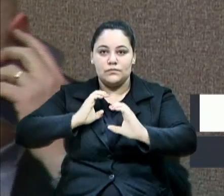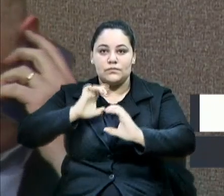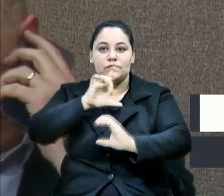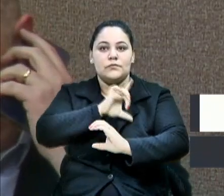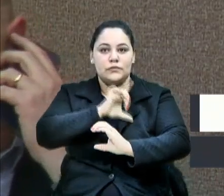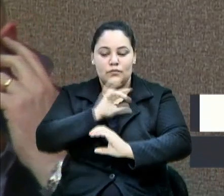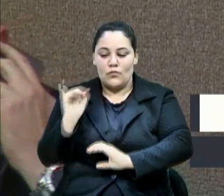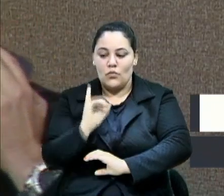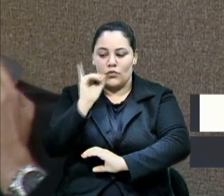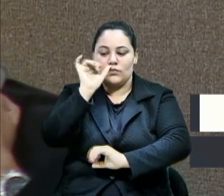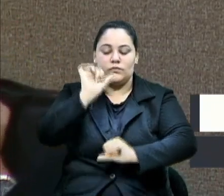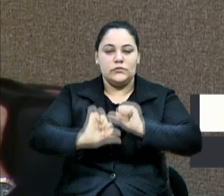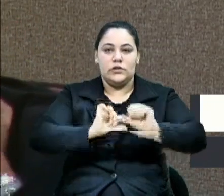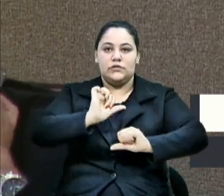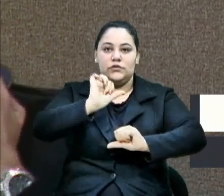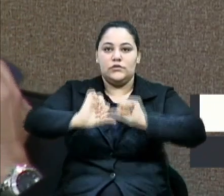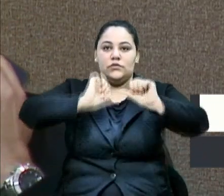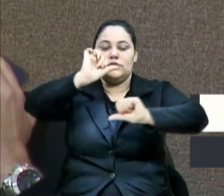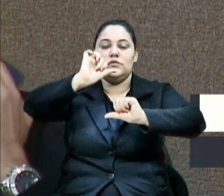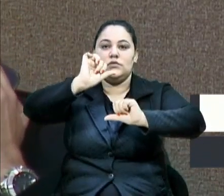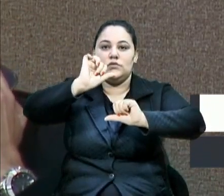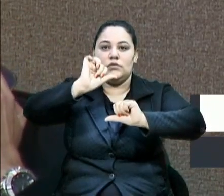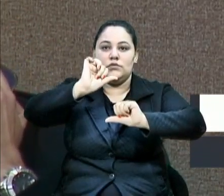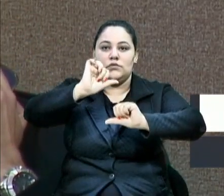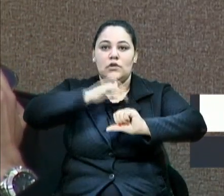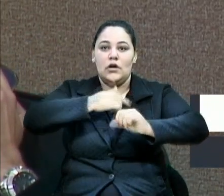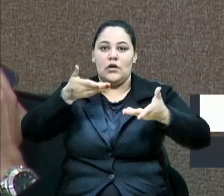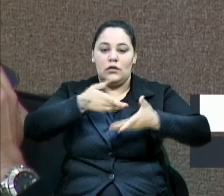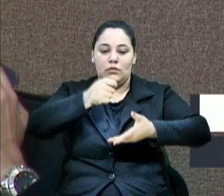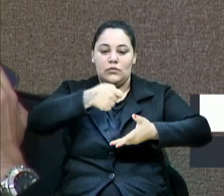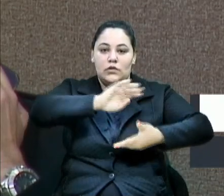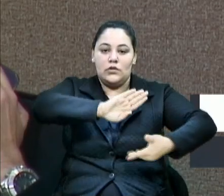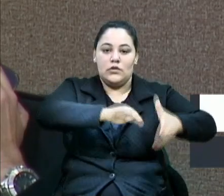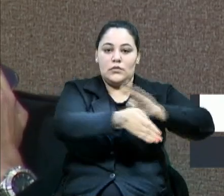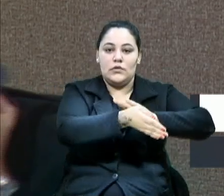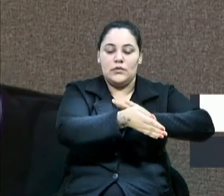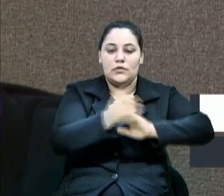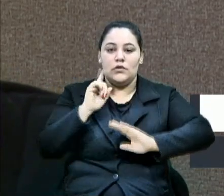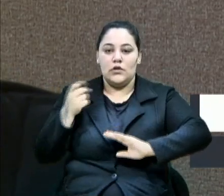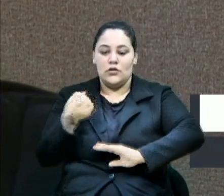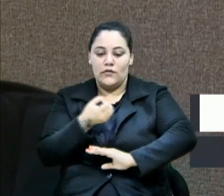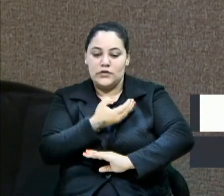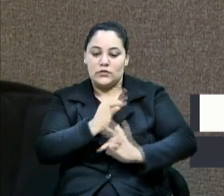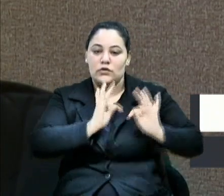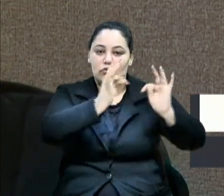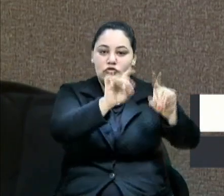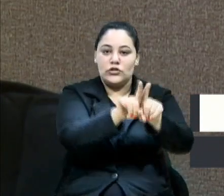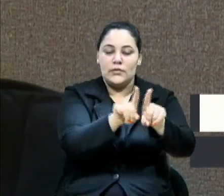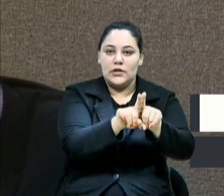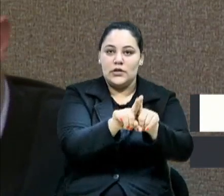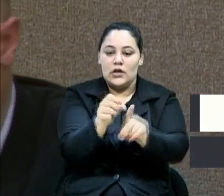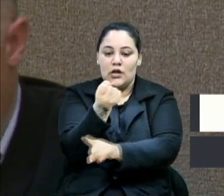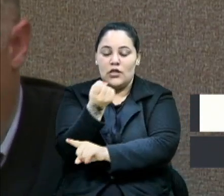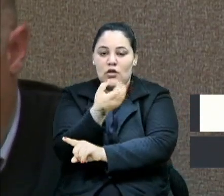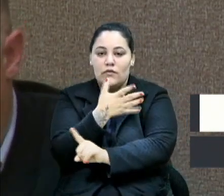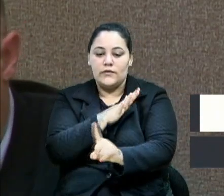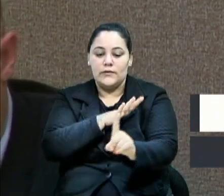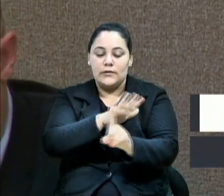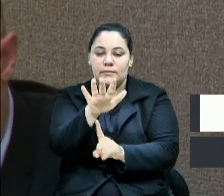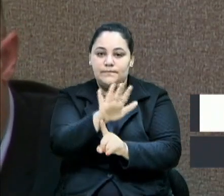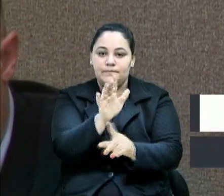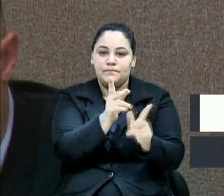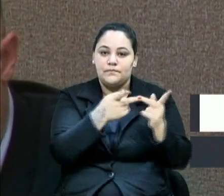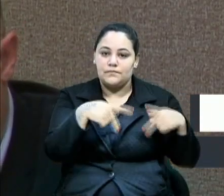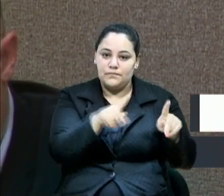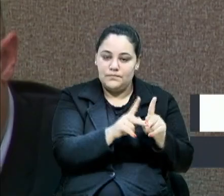importantes mudanças, de modo a se adequar às inovações tecnológicas e novas demandas da população,